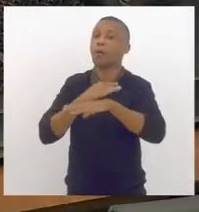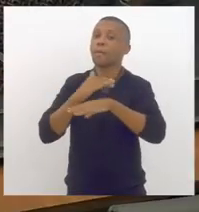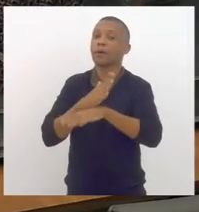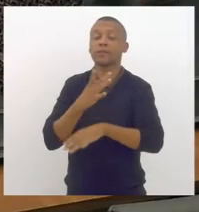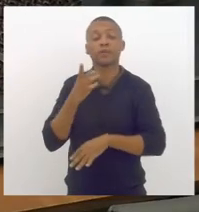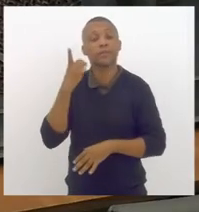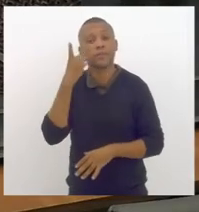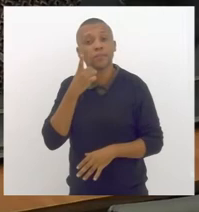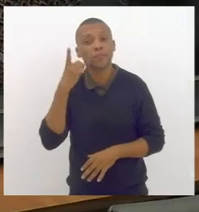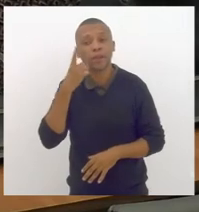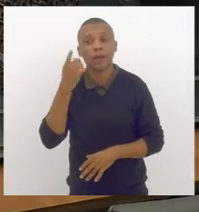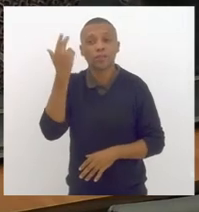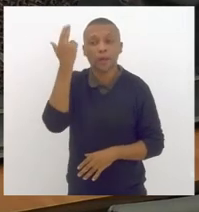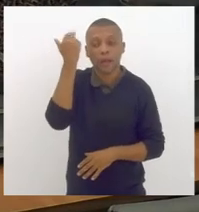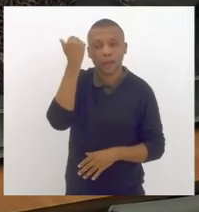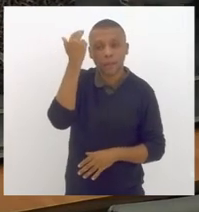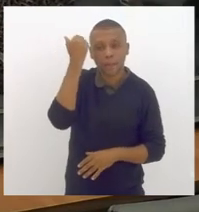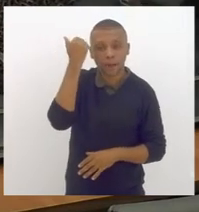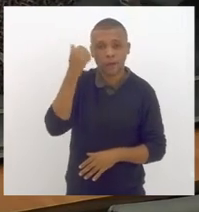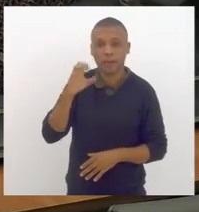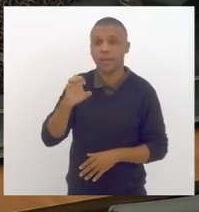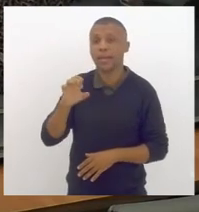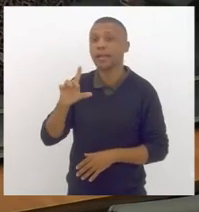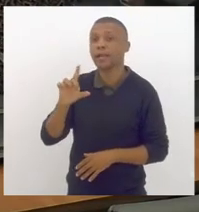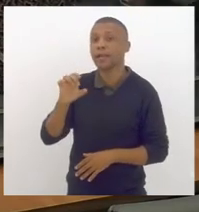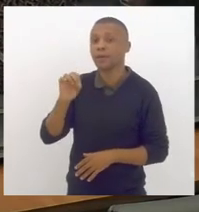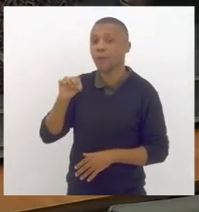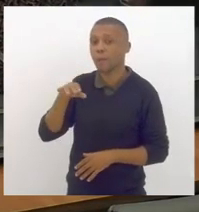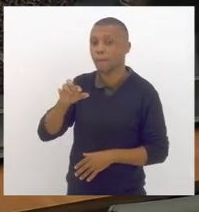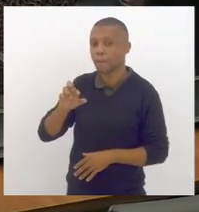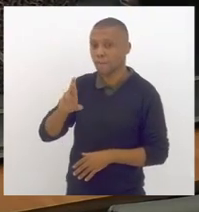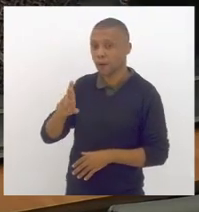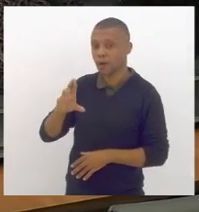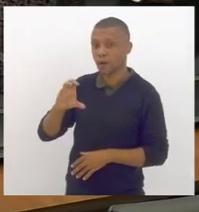Coelho. Deputado Eliomar Coelho.